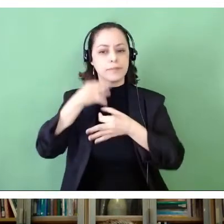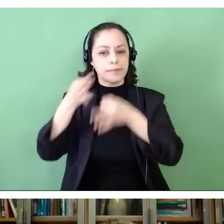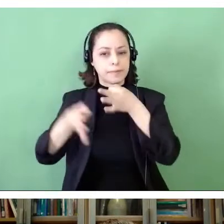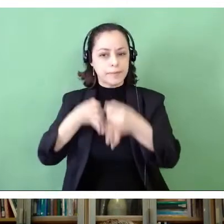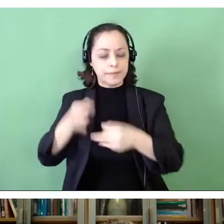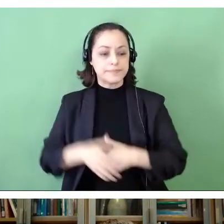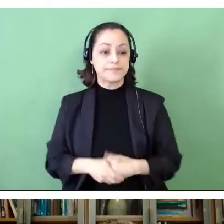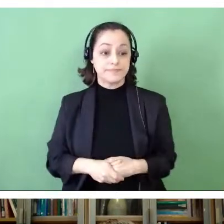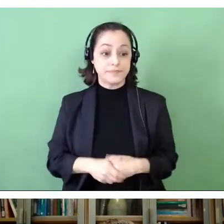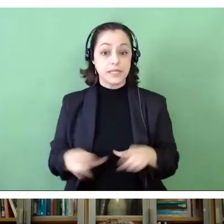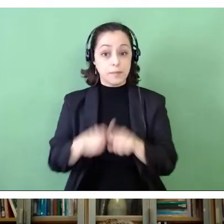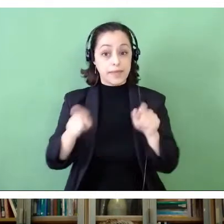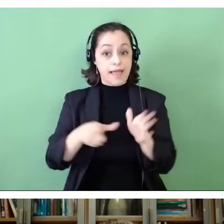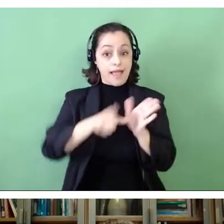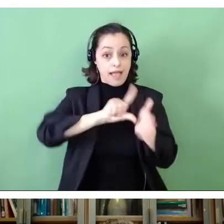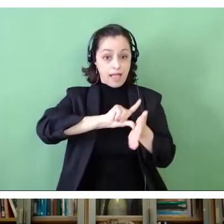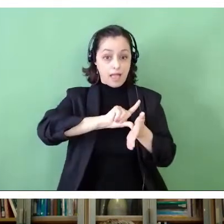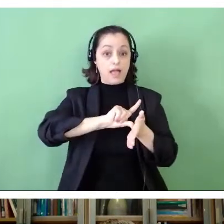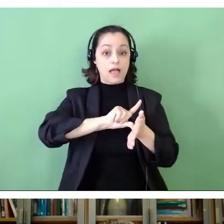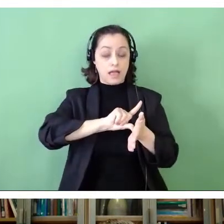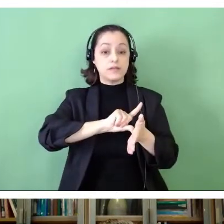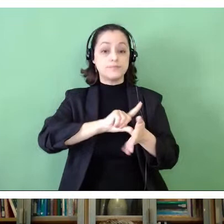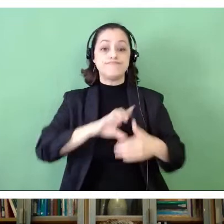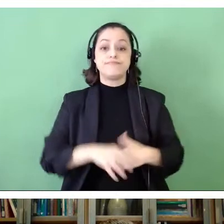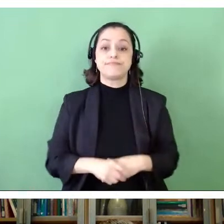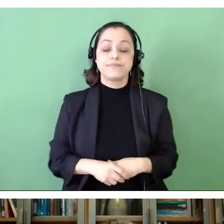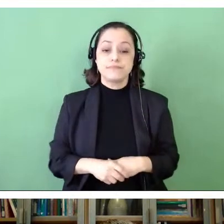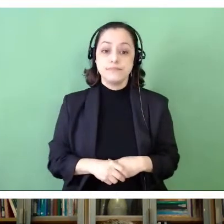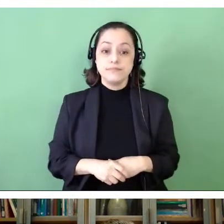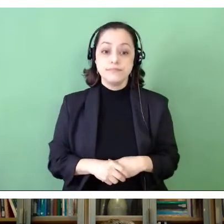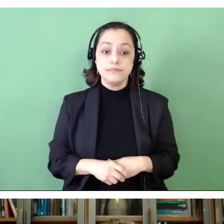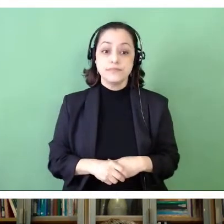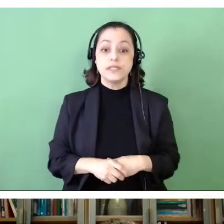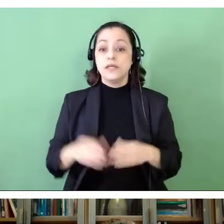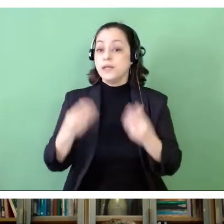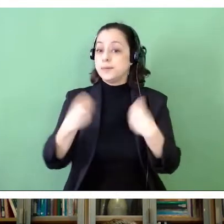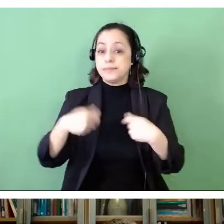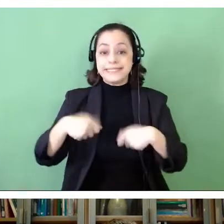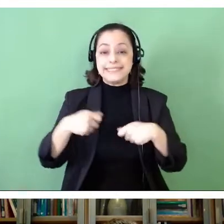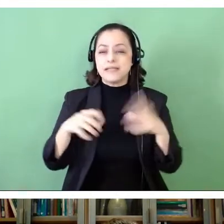antes de tudo isso, vamos ouvir a apresentação, uma espécie de resumo